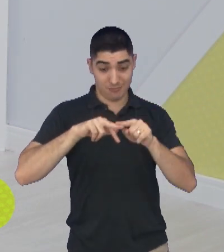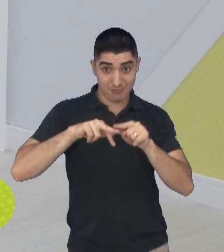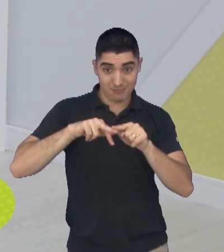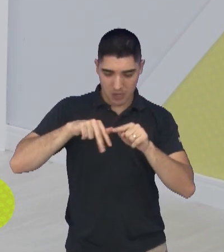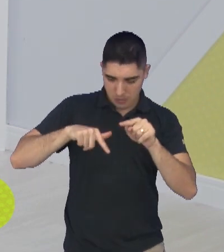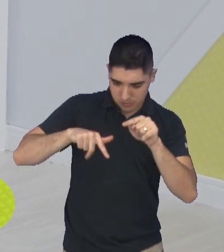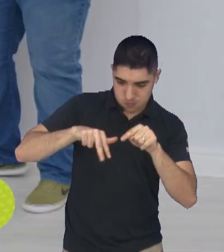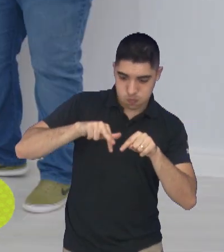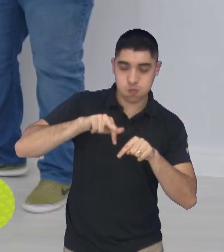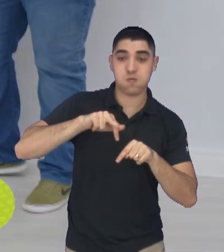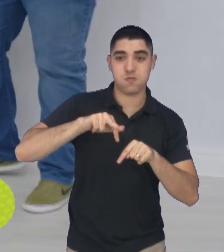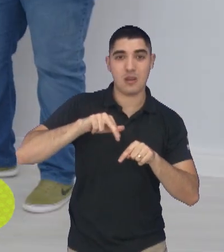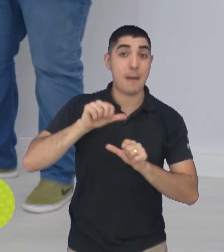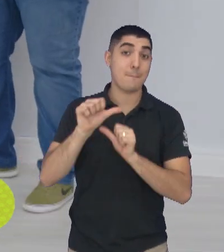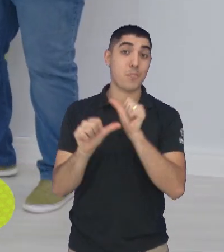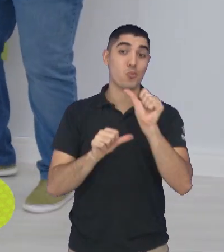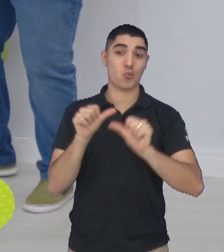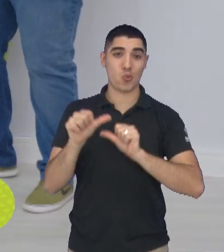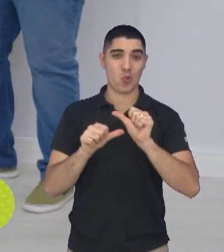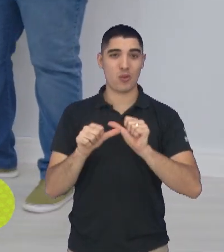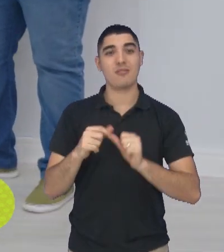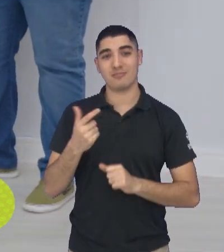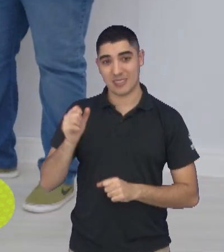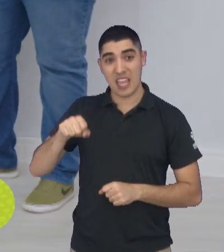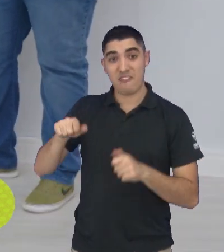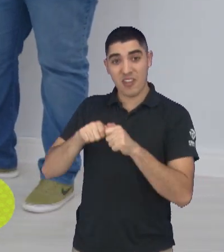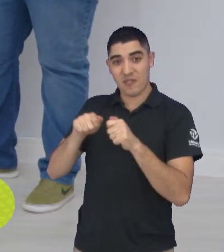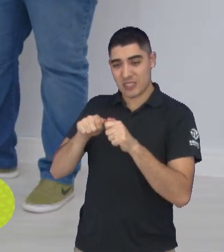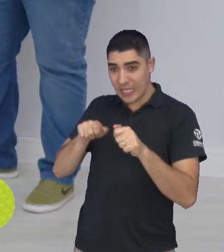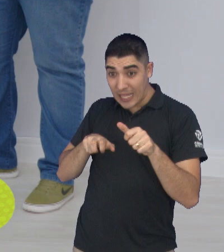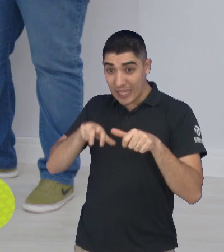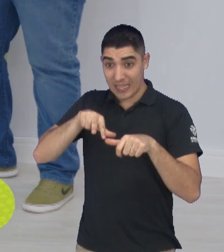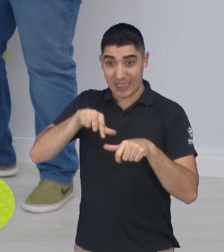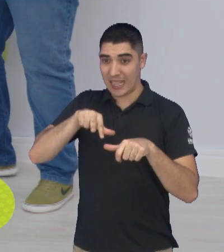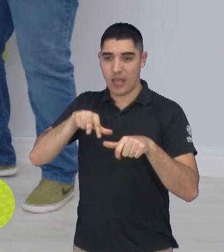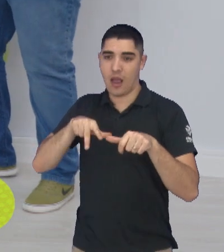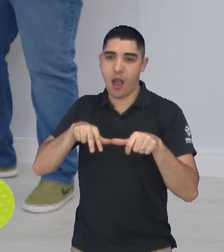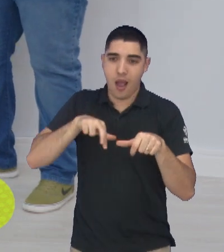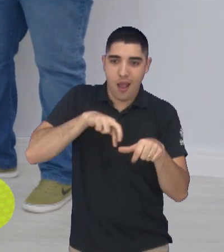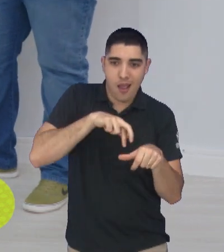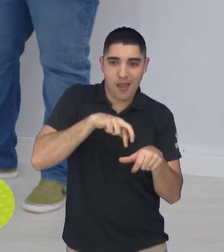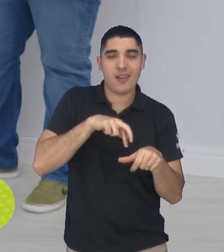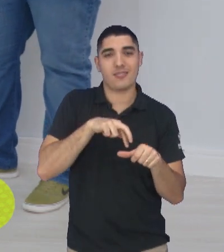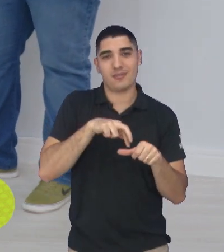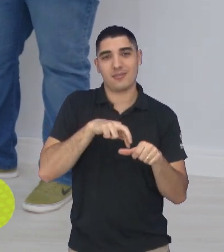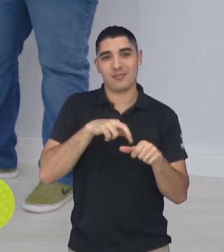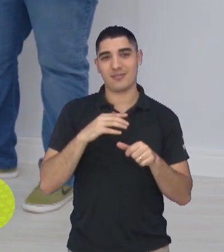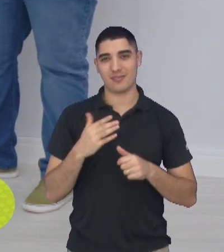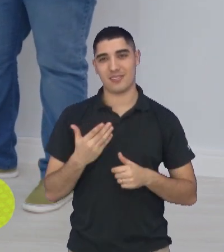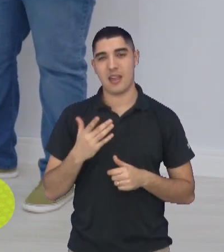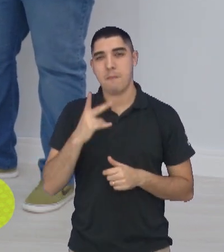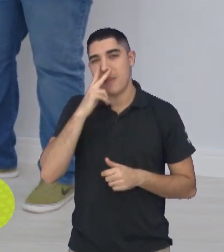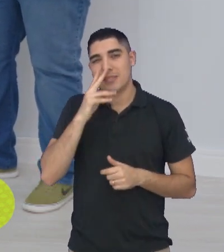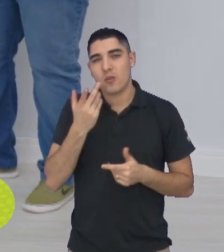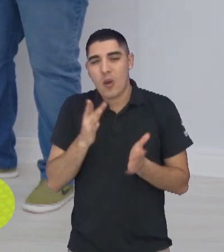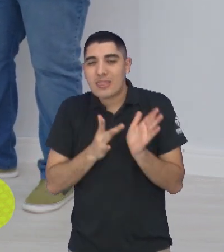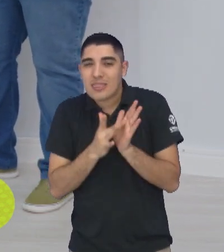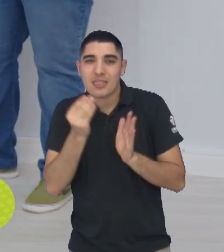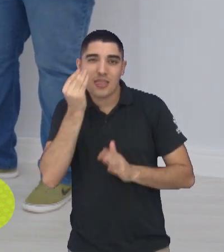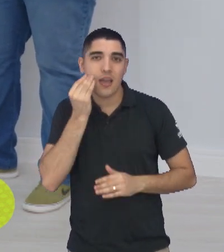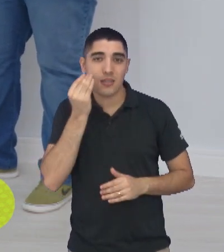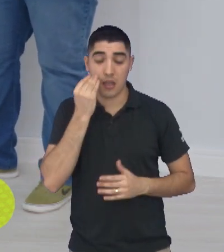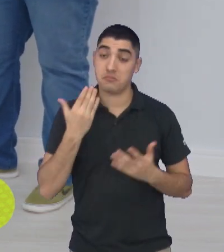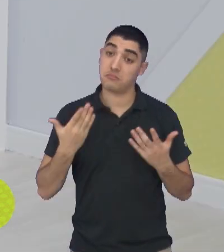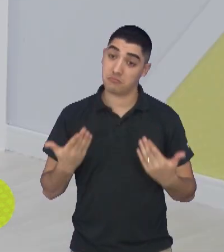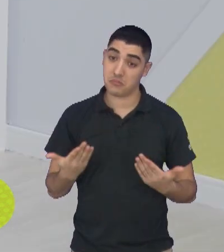contido ali. Ele mudou, né? Ele fazer assim, ele fez assim. Exatamente, exatamente. Então, assim, então fica